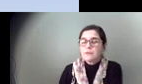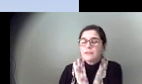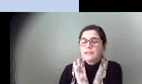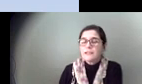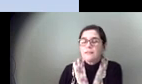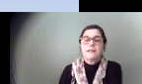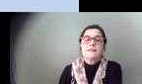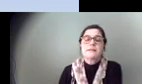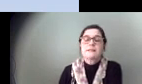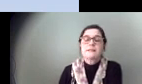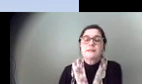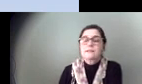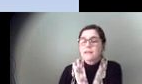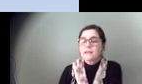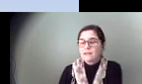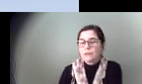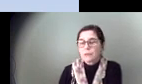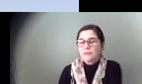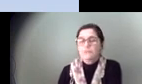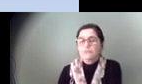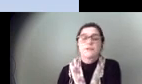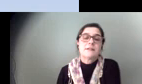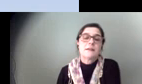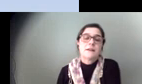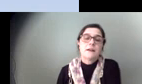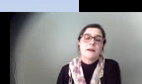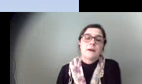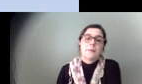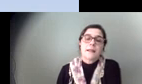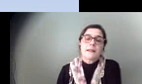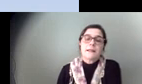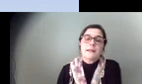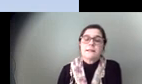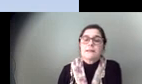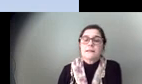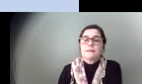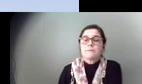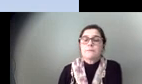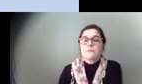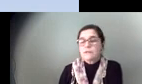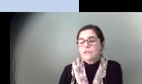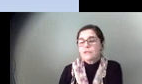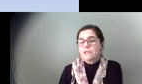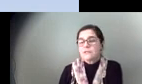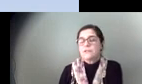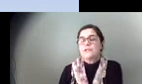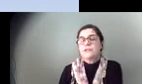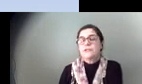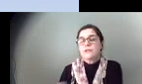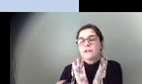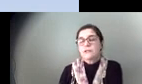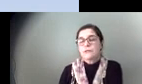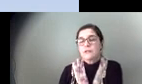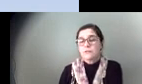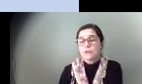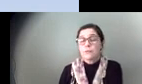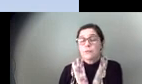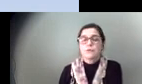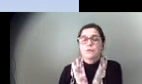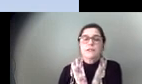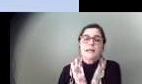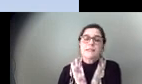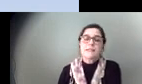trazer de uma maneira mais esclarecedora, talvez, né? Para aqueles que estão chegando este ano e ainda não teve